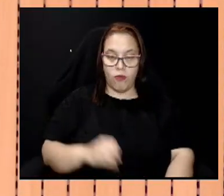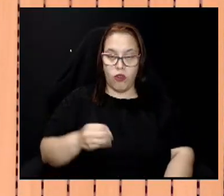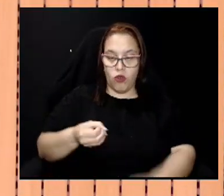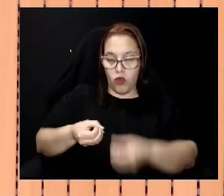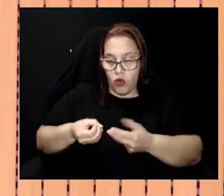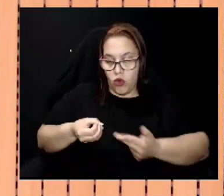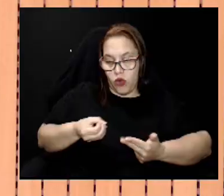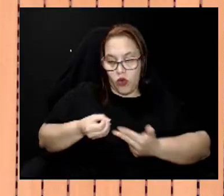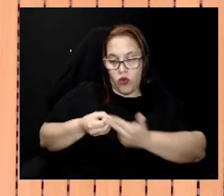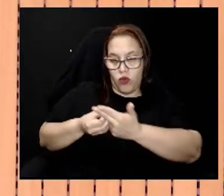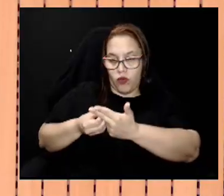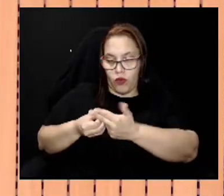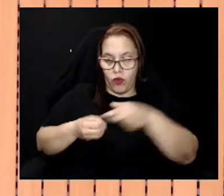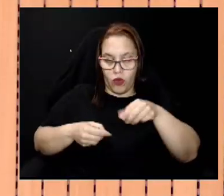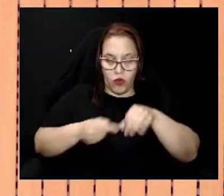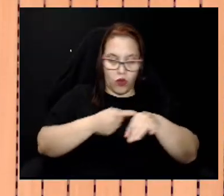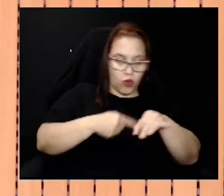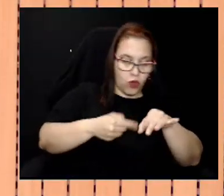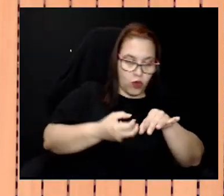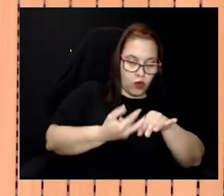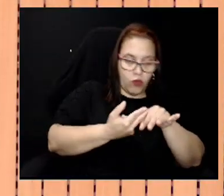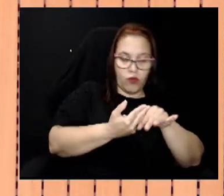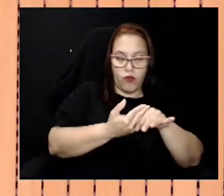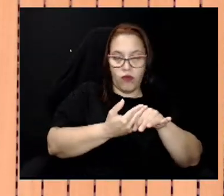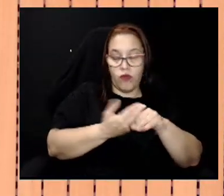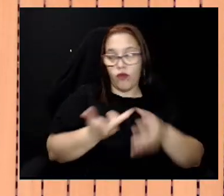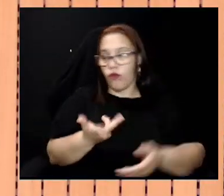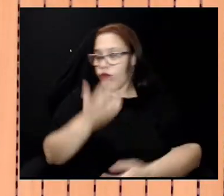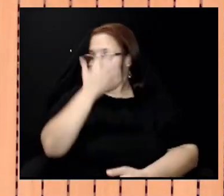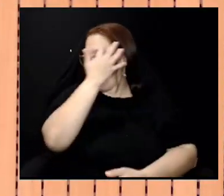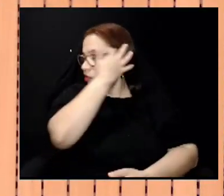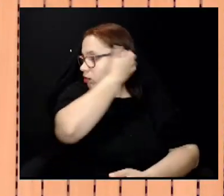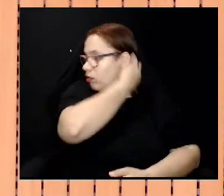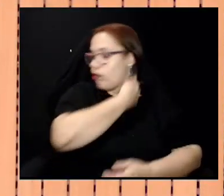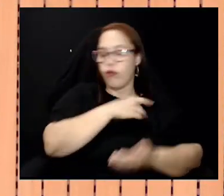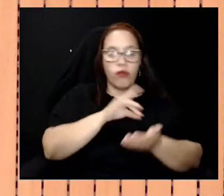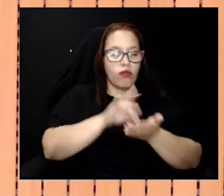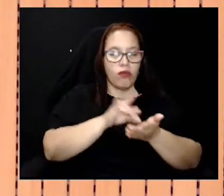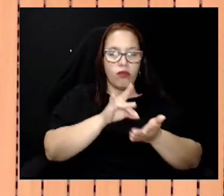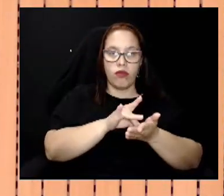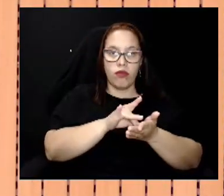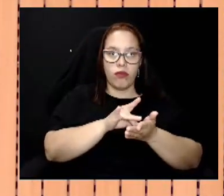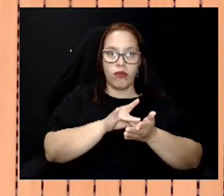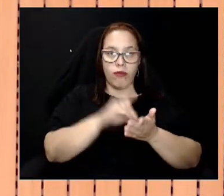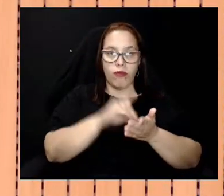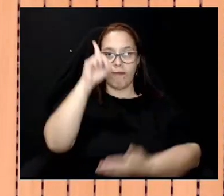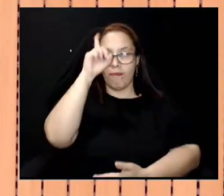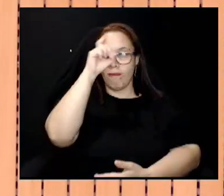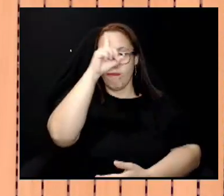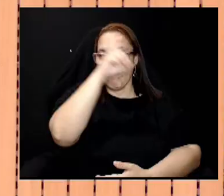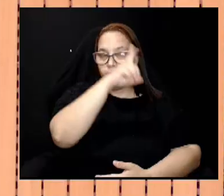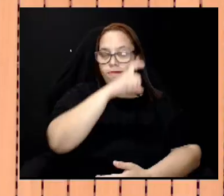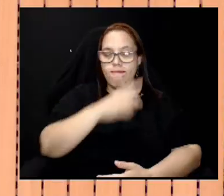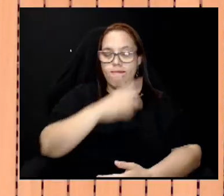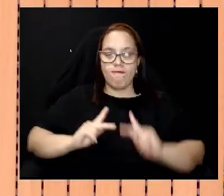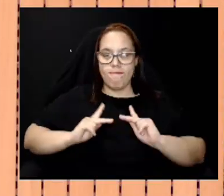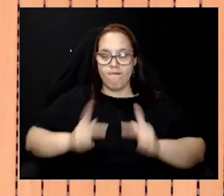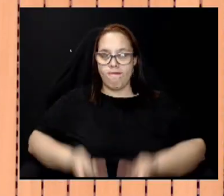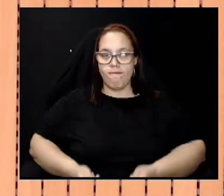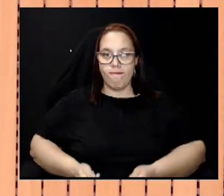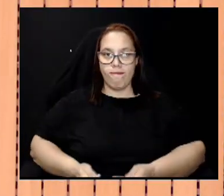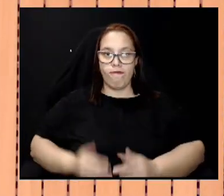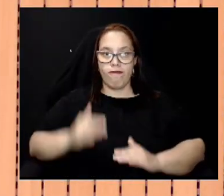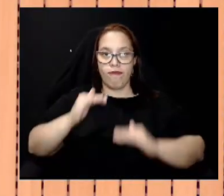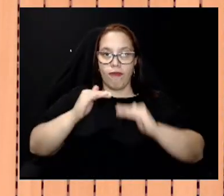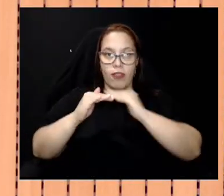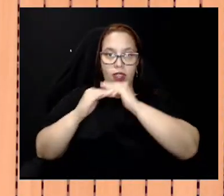útero, enfim, um cirurgião que opera na pelvis. Na verdade, é uma das cirurgias mais desafiadoras do corpo humano. Ela se equivale a transplantes,